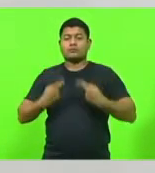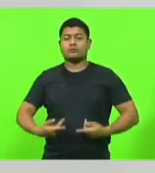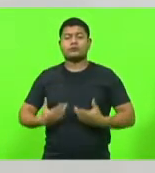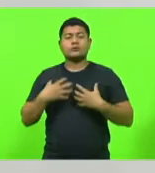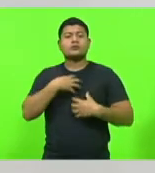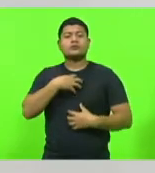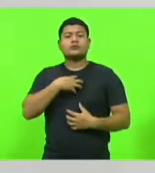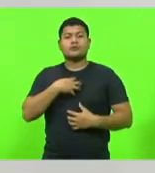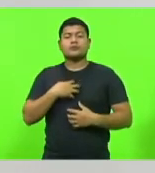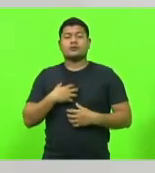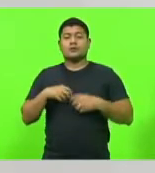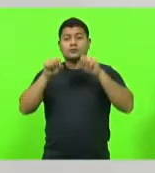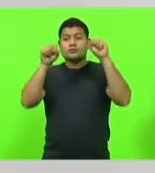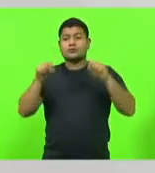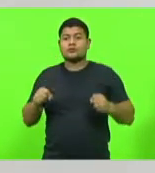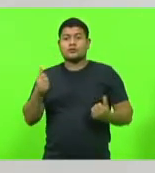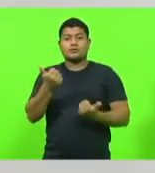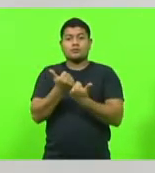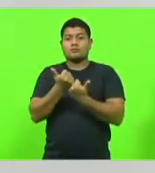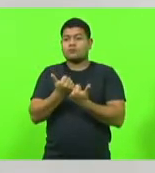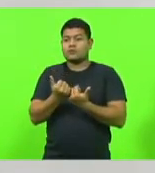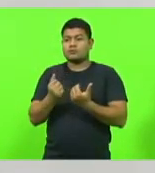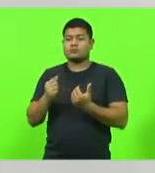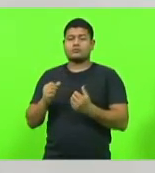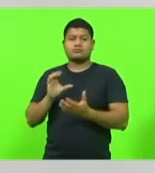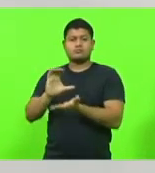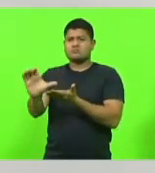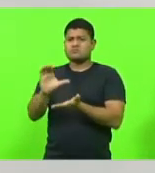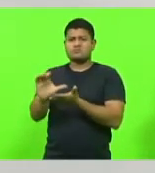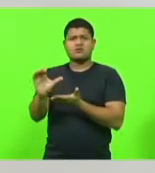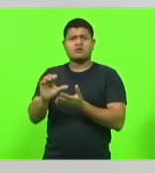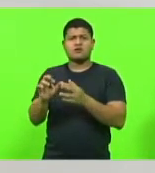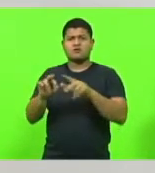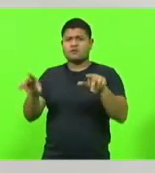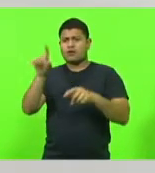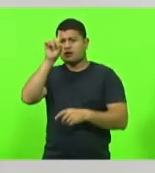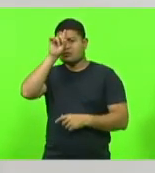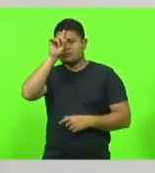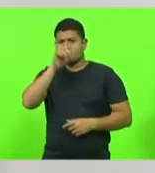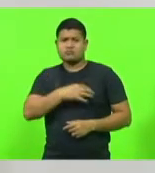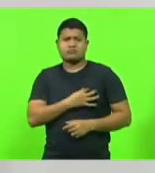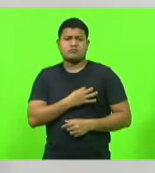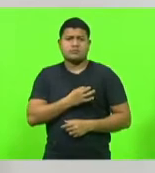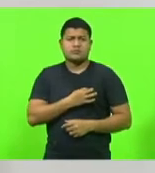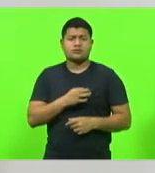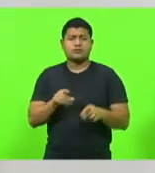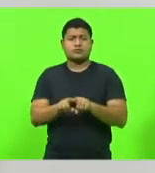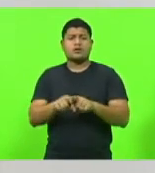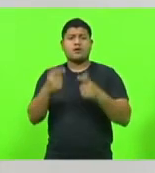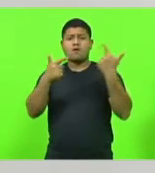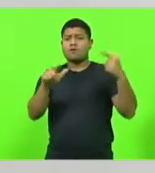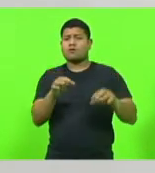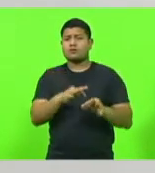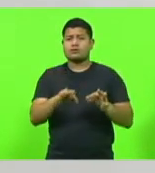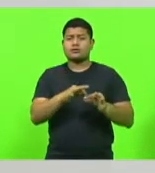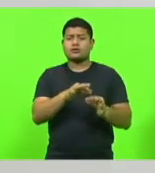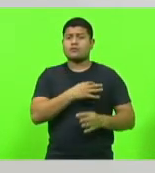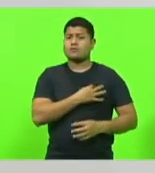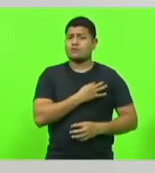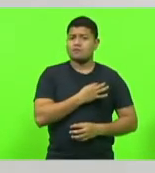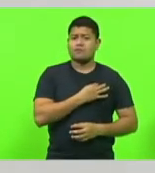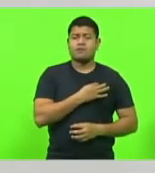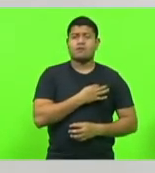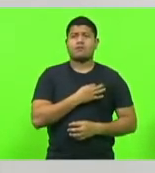apoio dado a hospitais e a muitas outras entidades filantrópicas. Aqui, minhas senhoras, meus